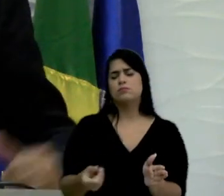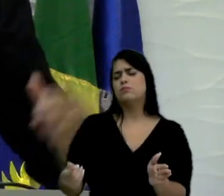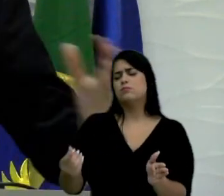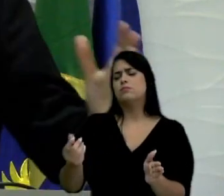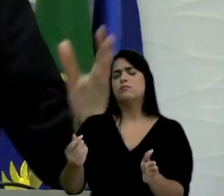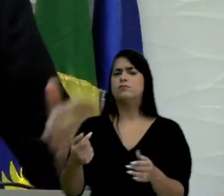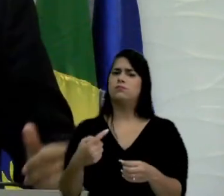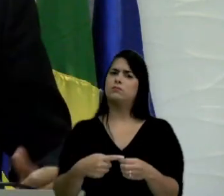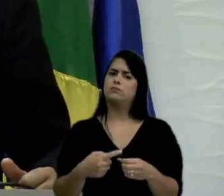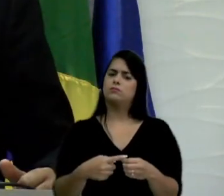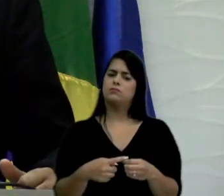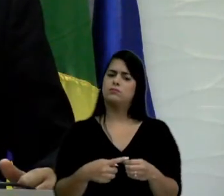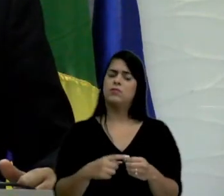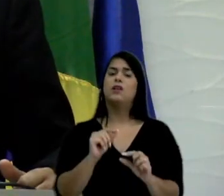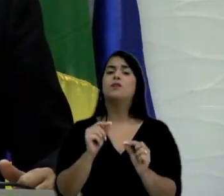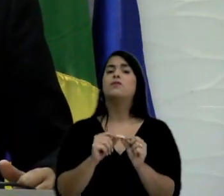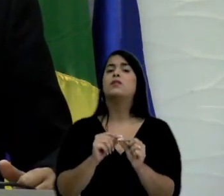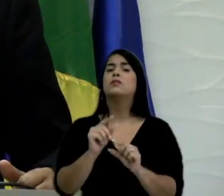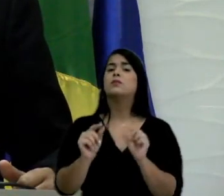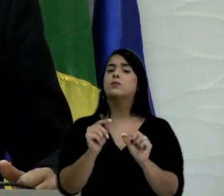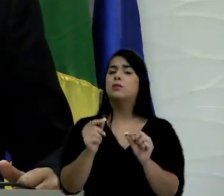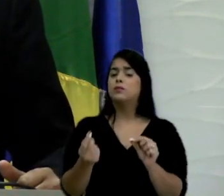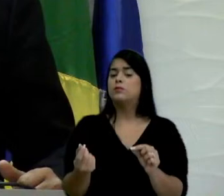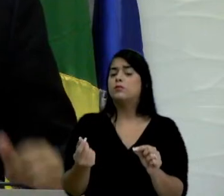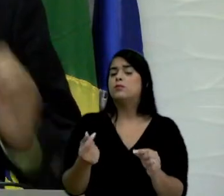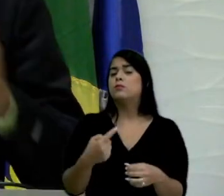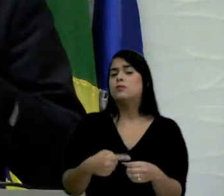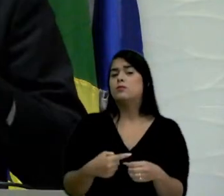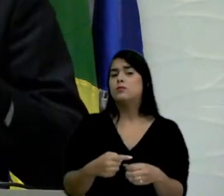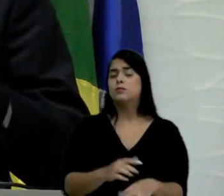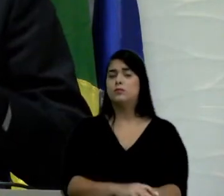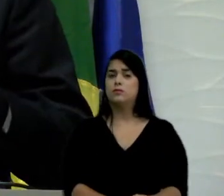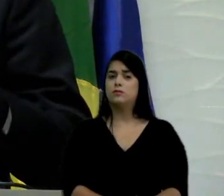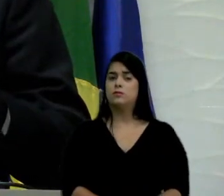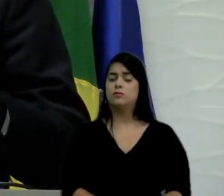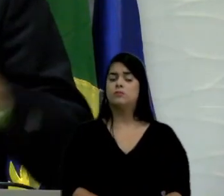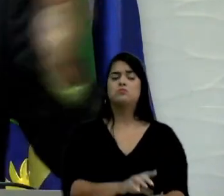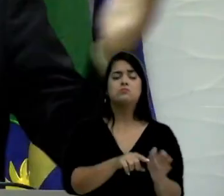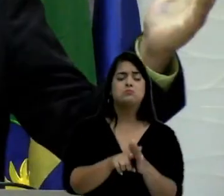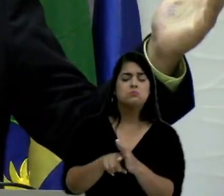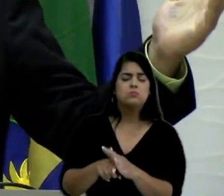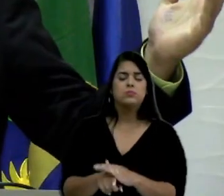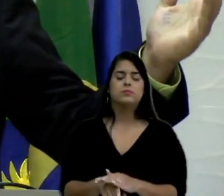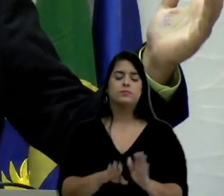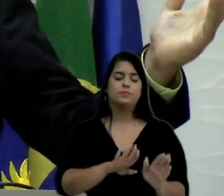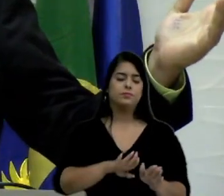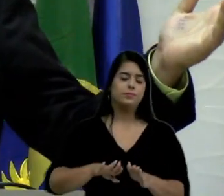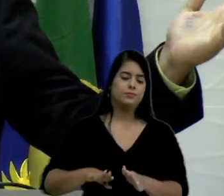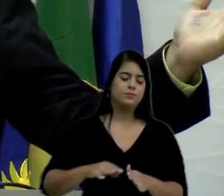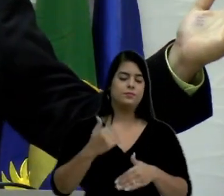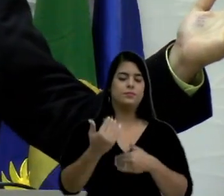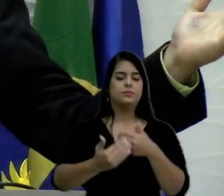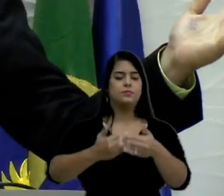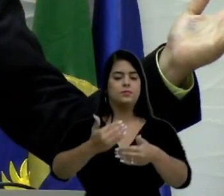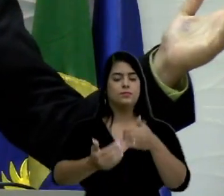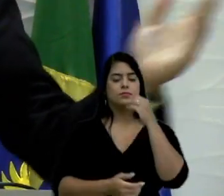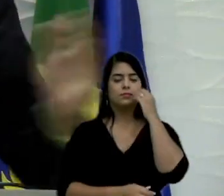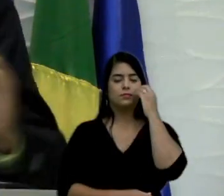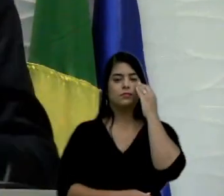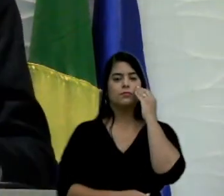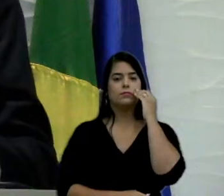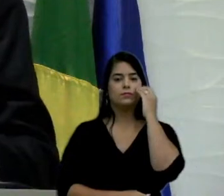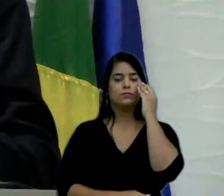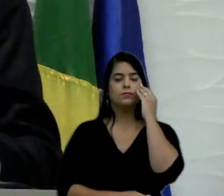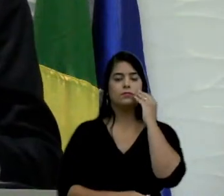O que que está fazendo com dinheiro do município continuando o nosso